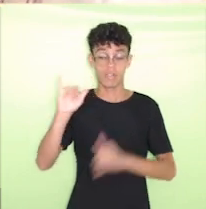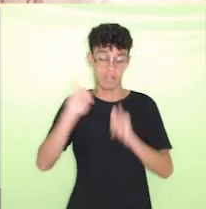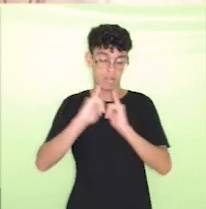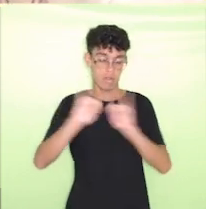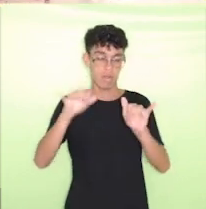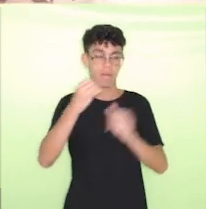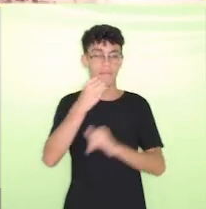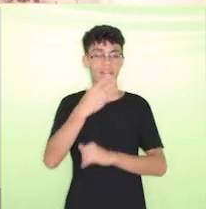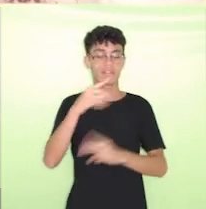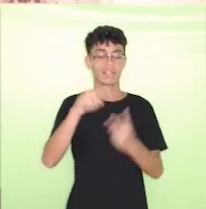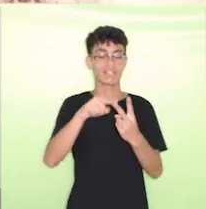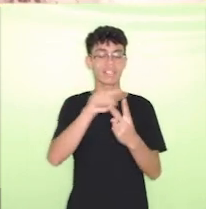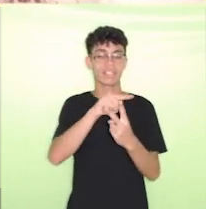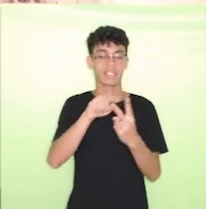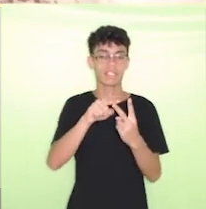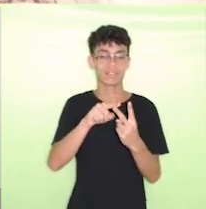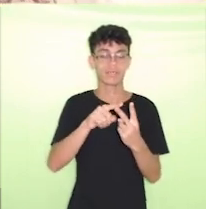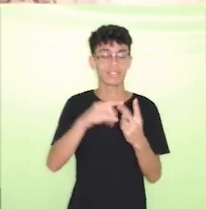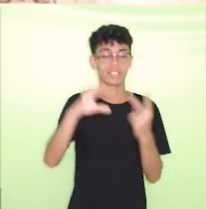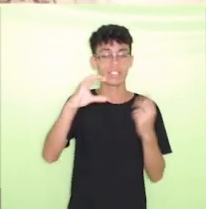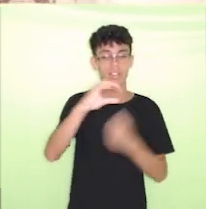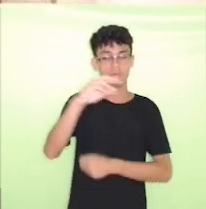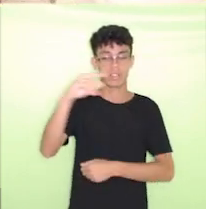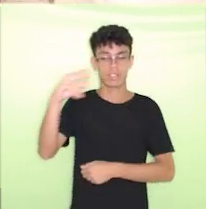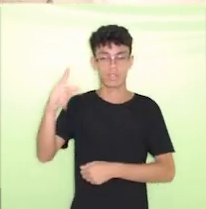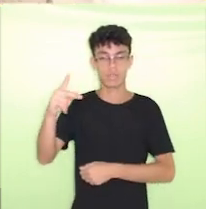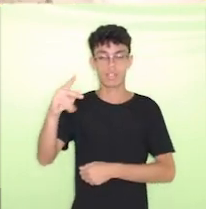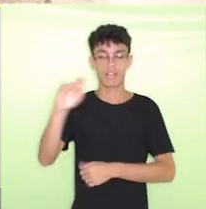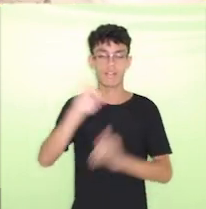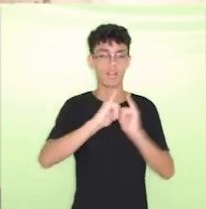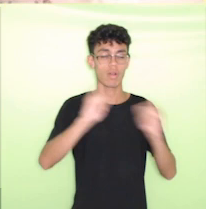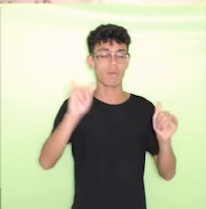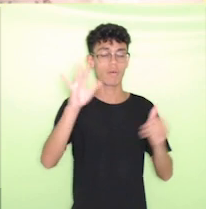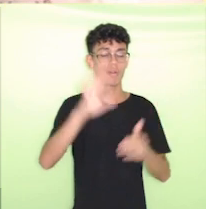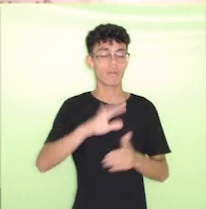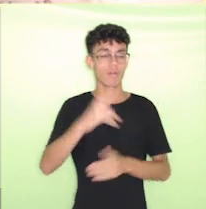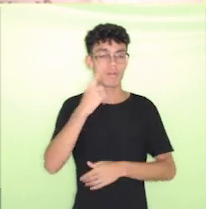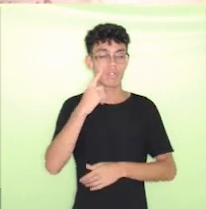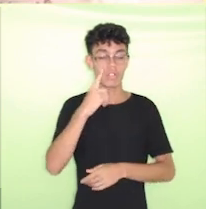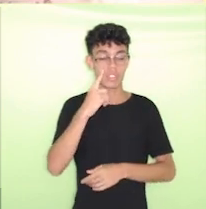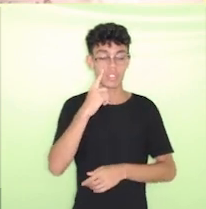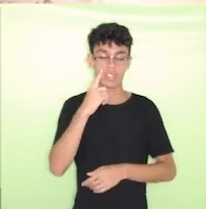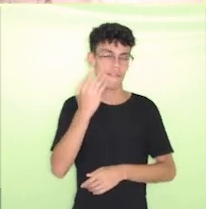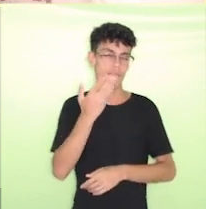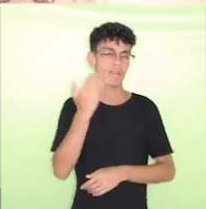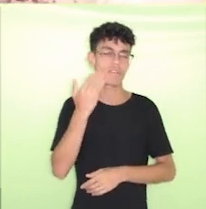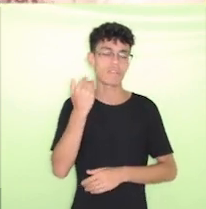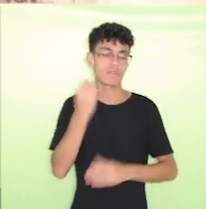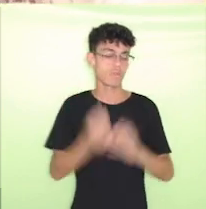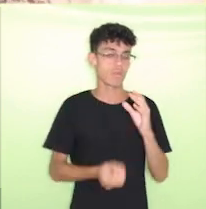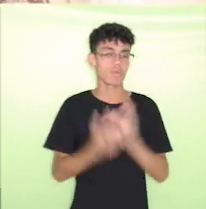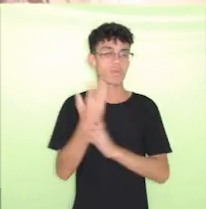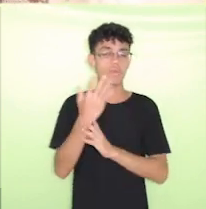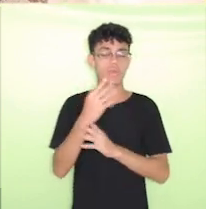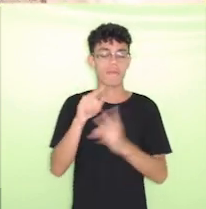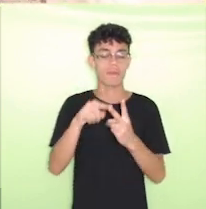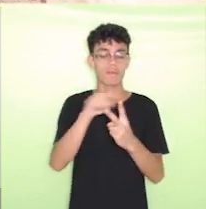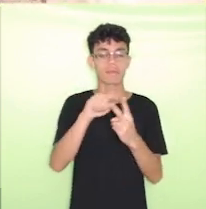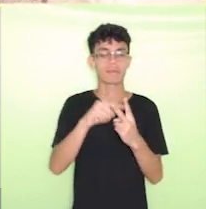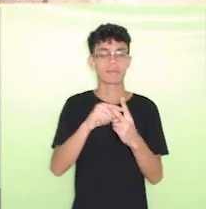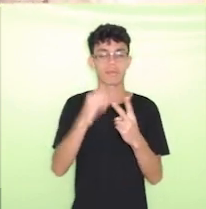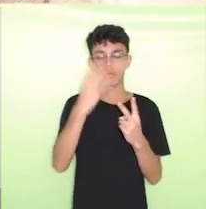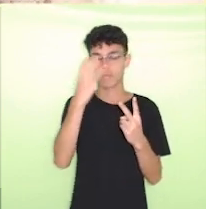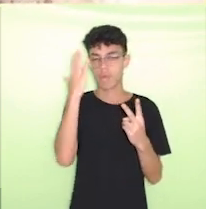bem. Elas, as cooperadoras-chefes, disseram ao vigia que teria sido fácil construir as pequenas coisas com sutilíssimas